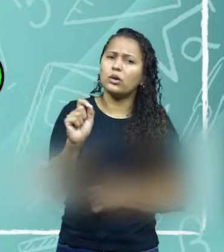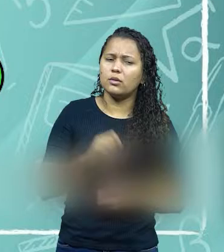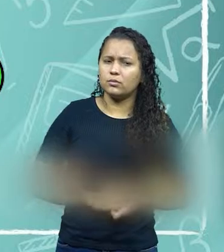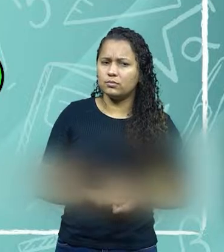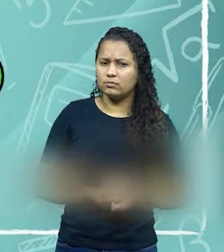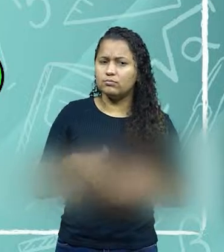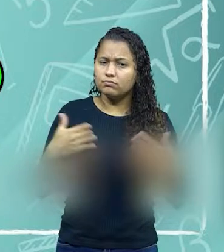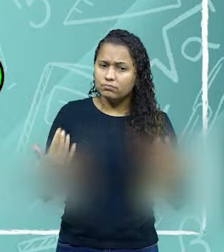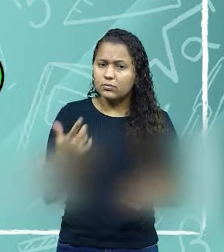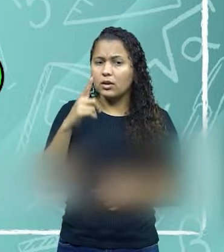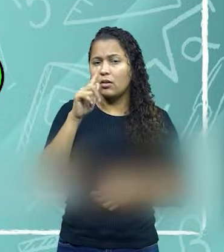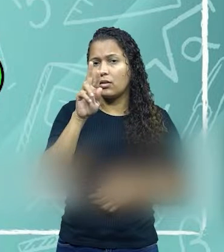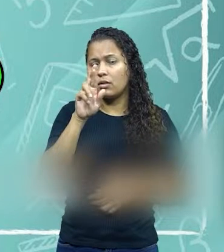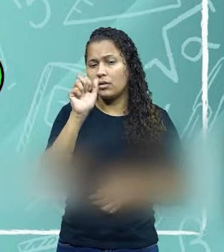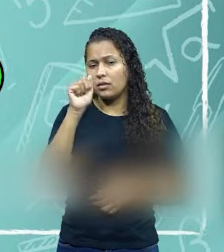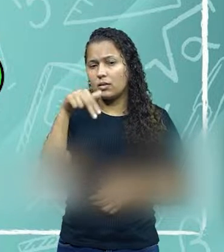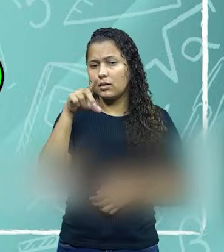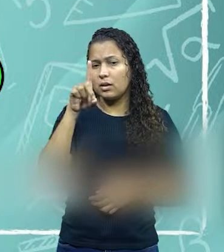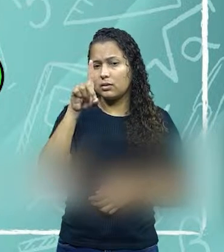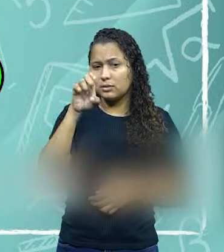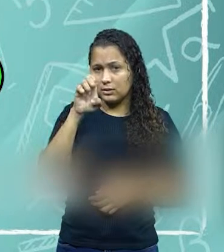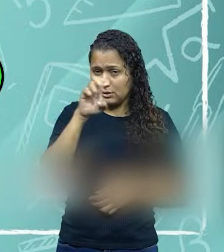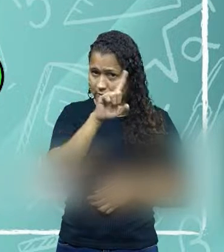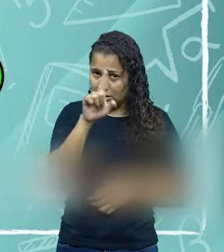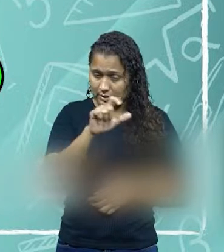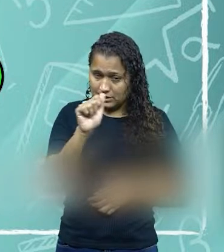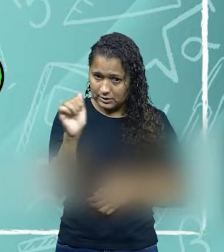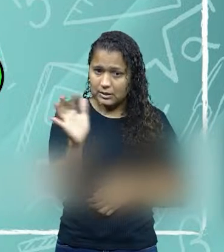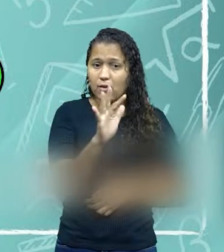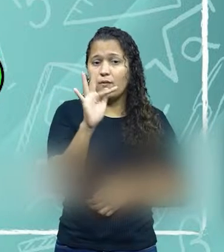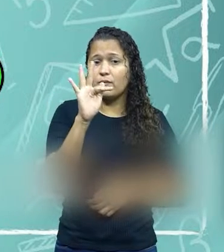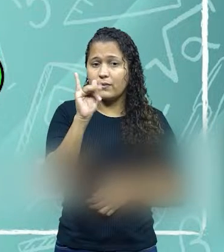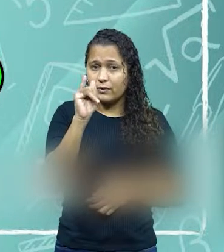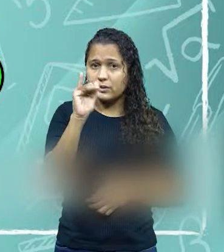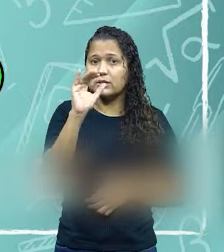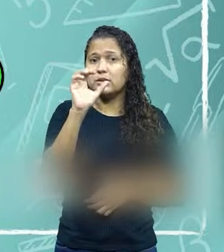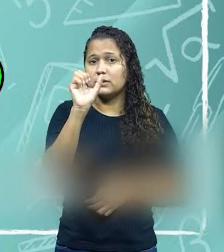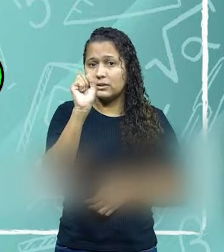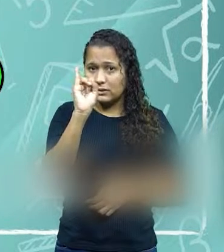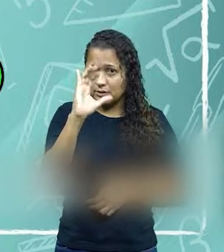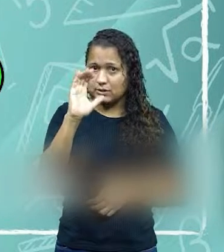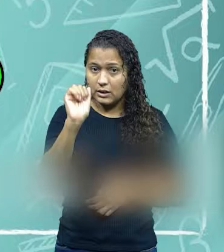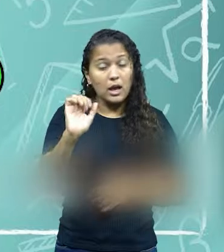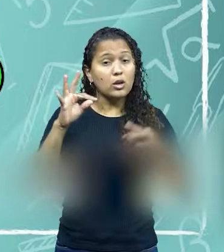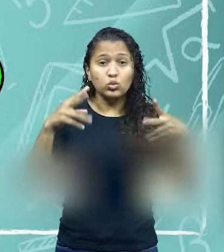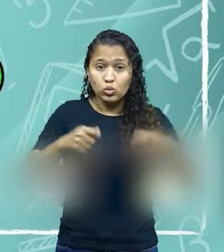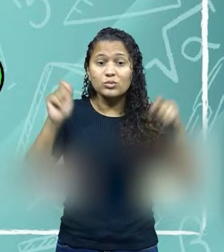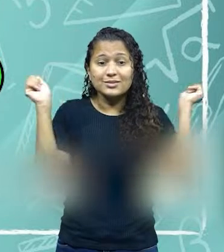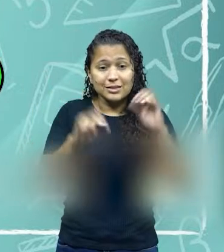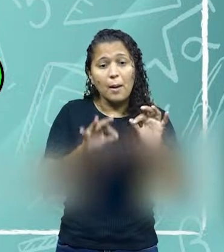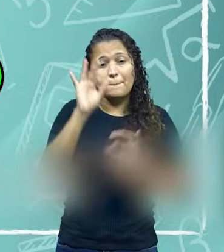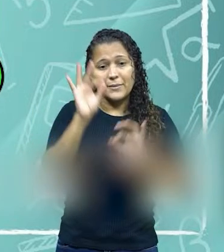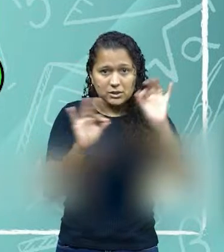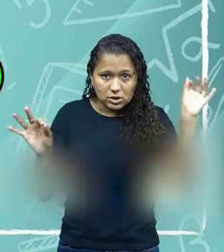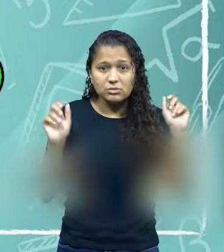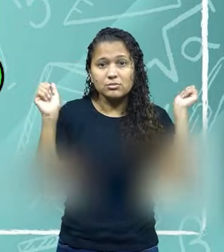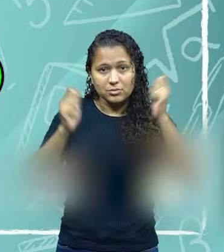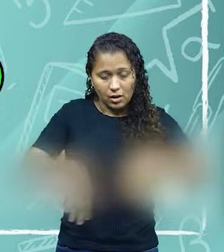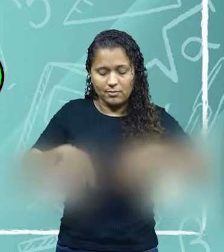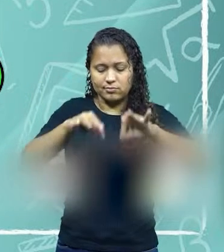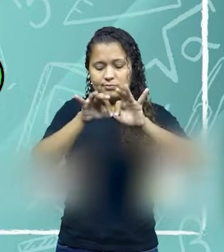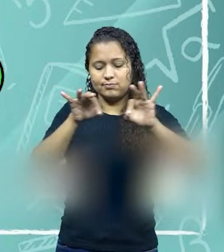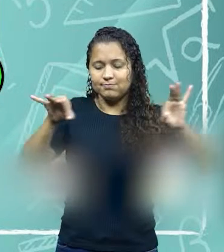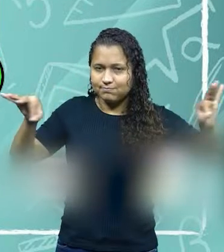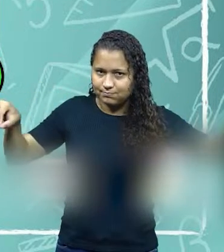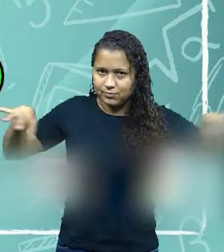grandeza física ela é tudo aquilo que pode ser medido. Então, o que pode ser medido no nosso mundo? Nós podemos medir o comprimento,